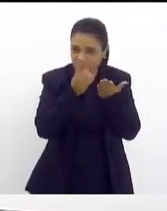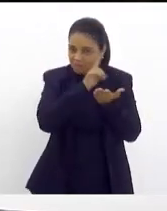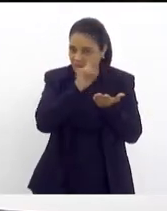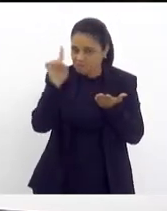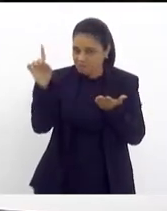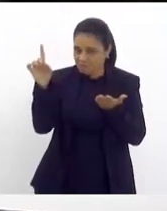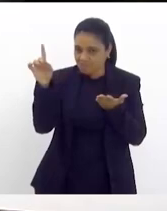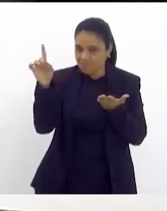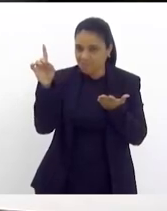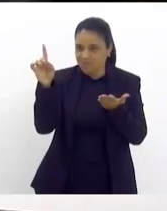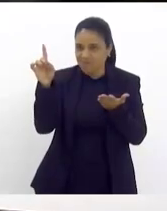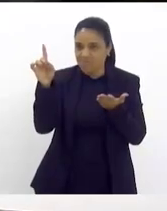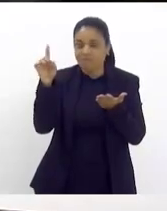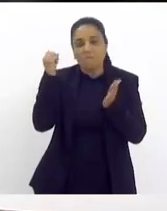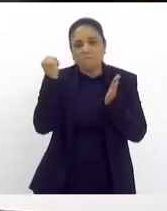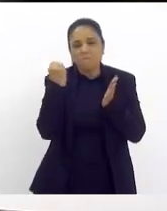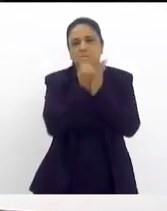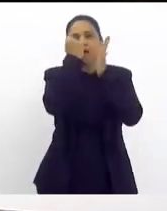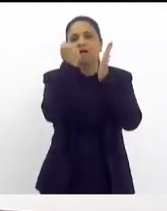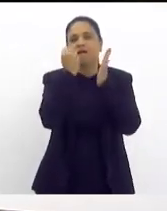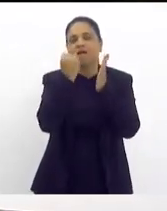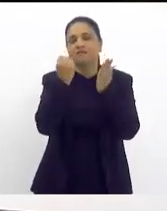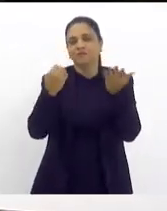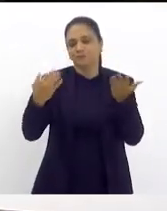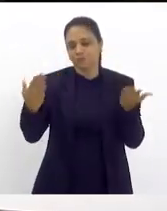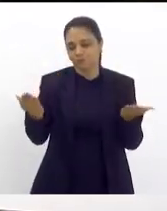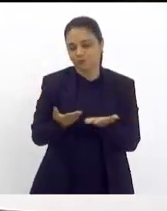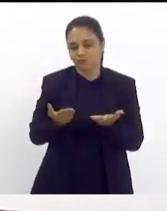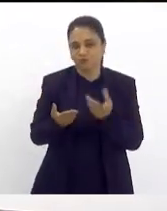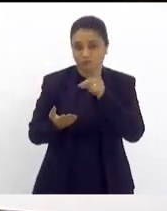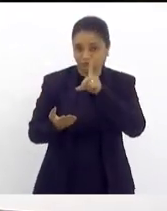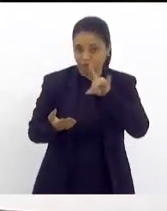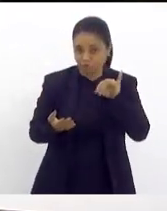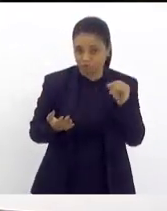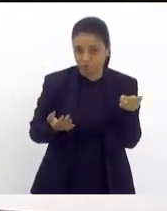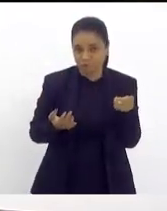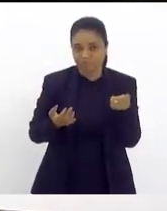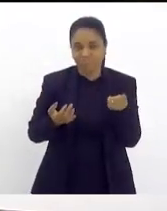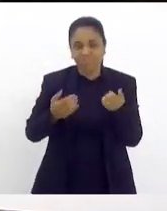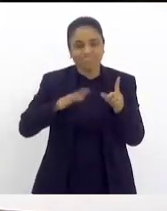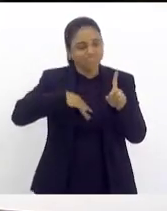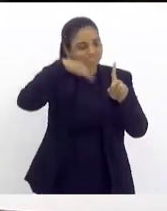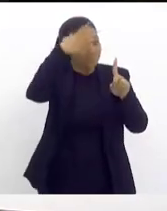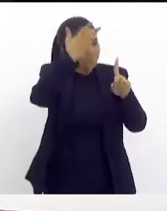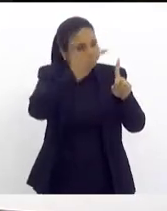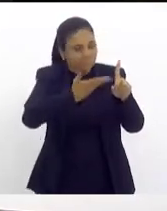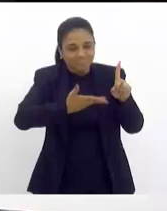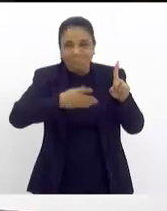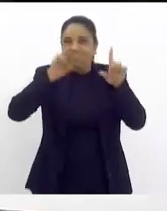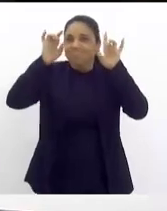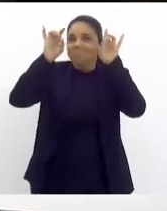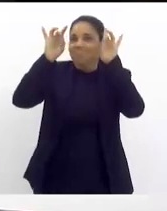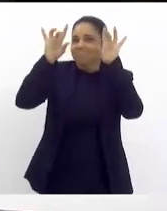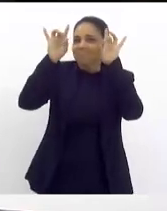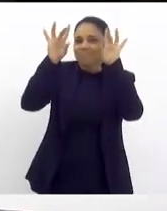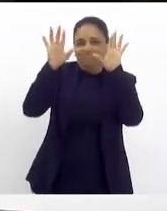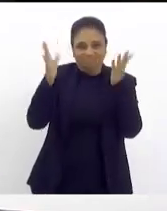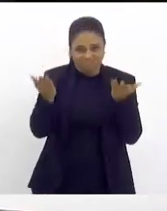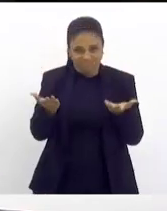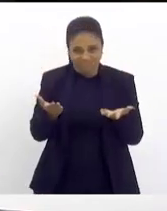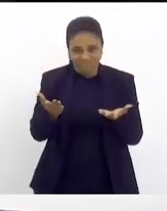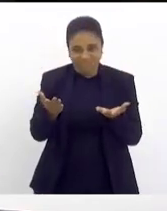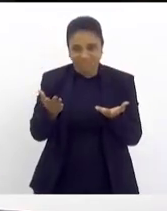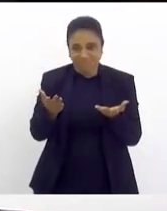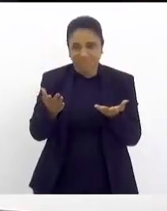prefeito, marcando essa data que, para mim, ela é solene e especial, singular.